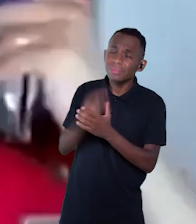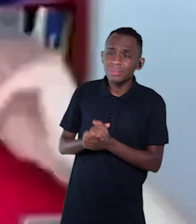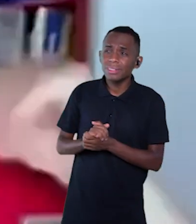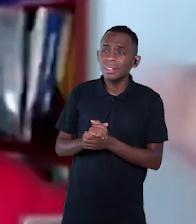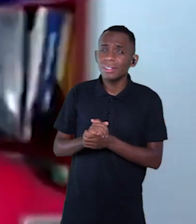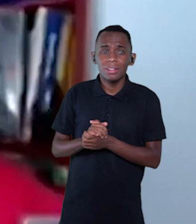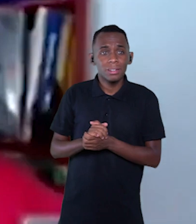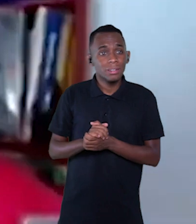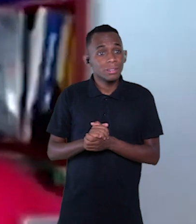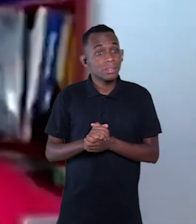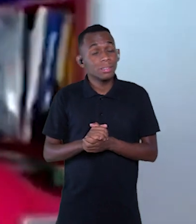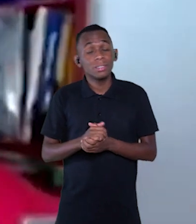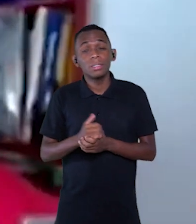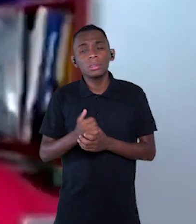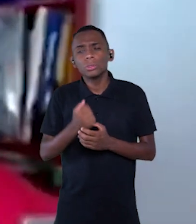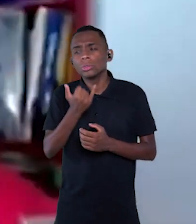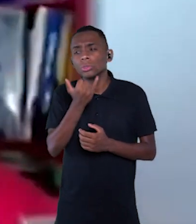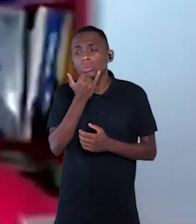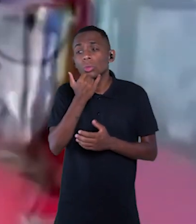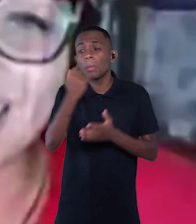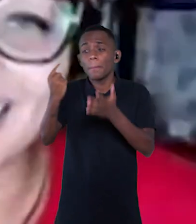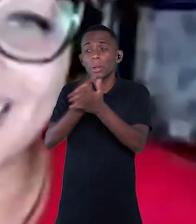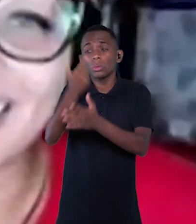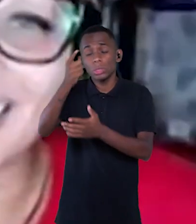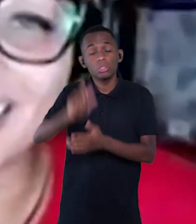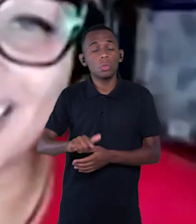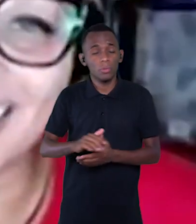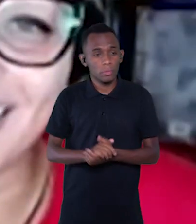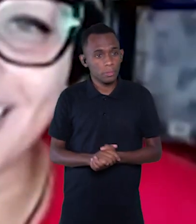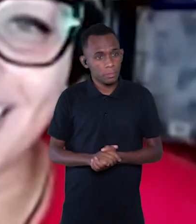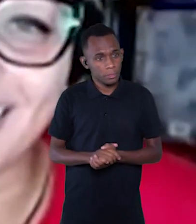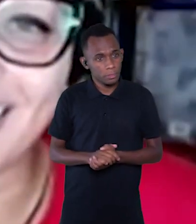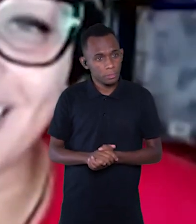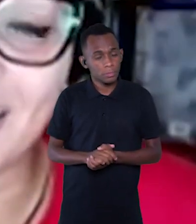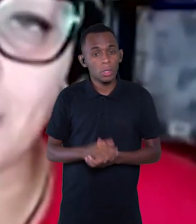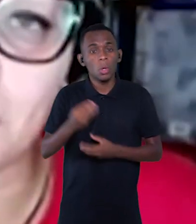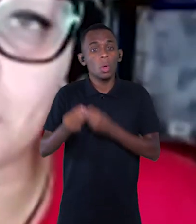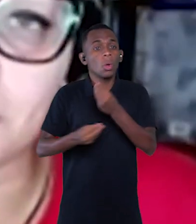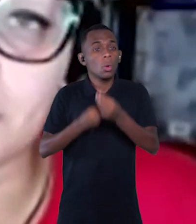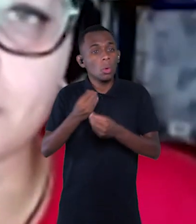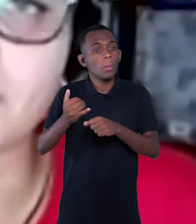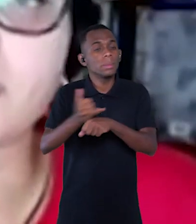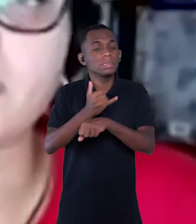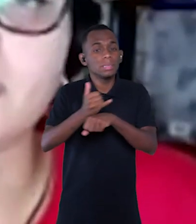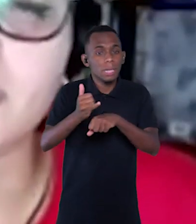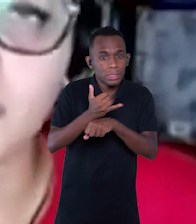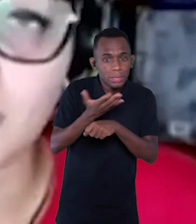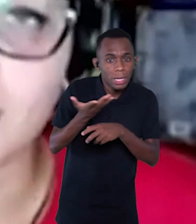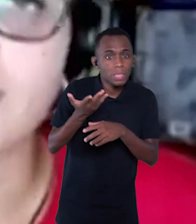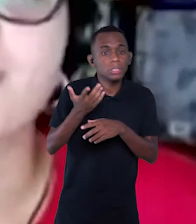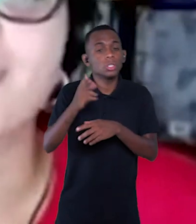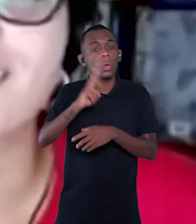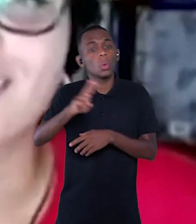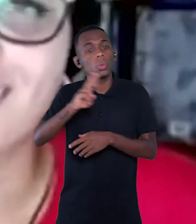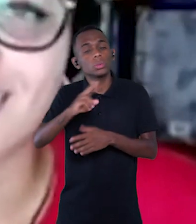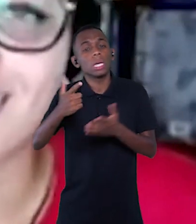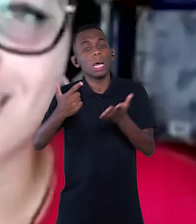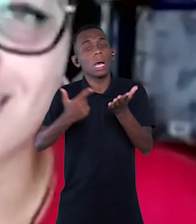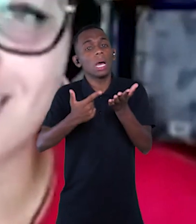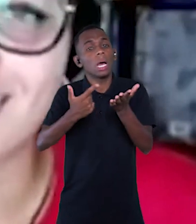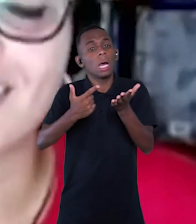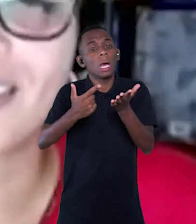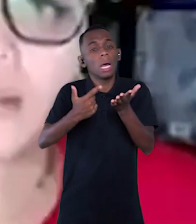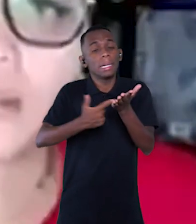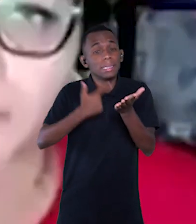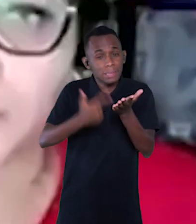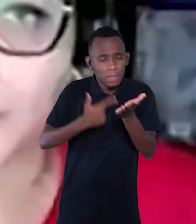Repete para mim a pergunta que eu me perdi um pouco aqui na... De que você usa, né, a literatura para trazer um